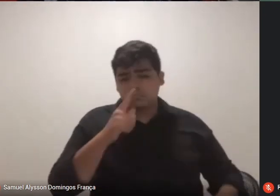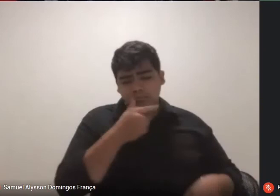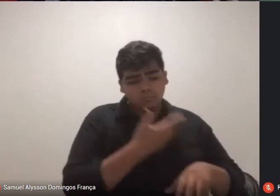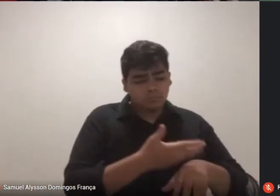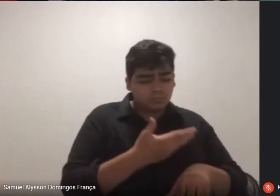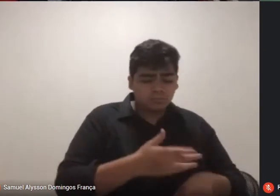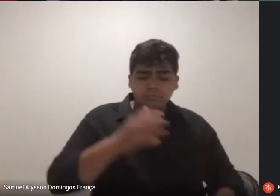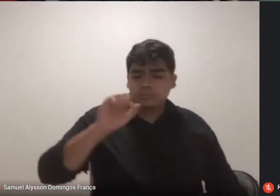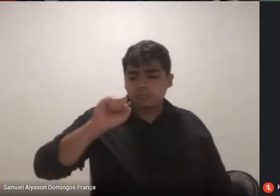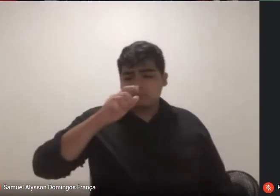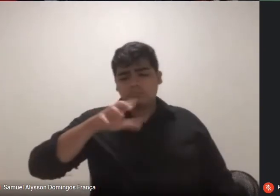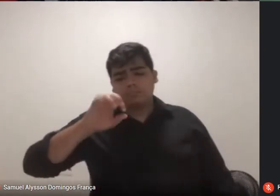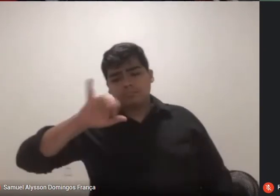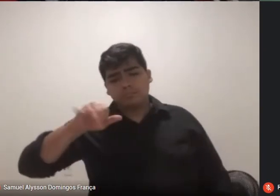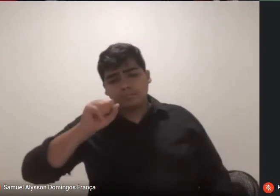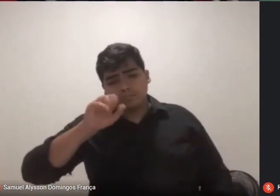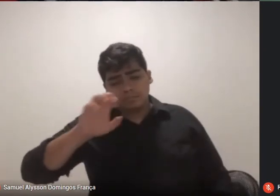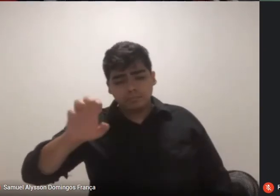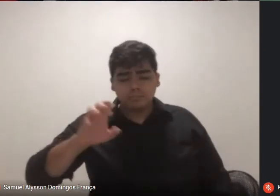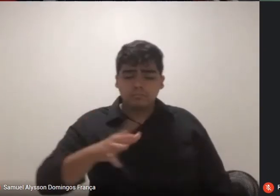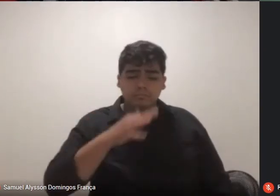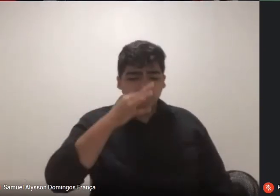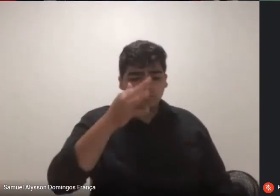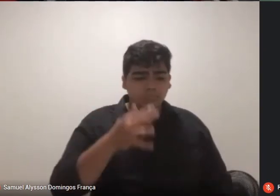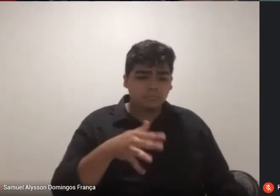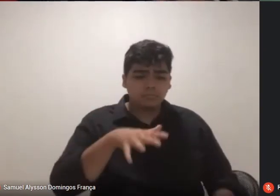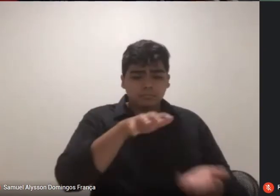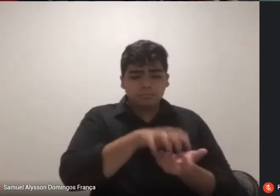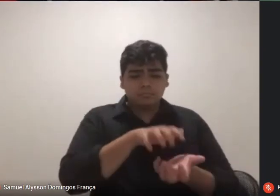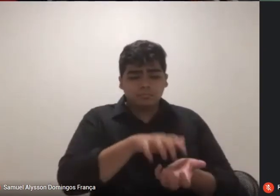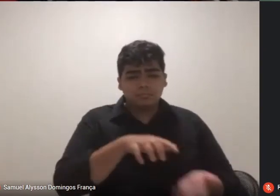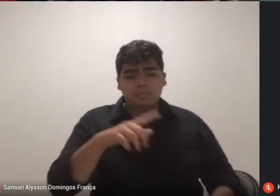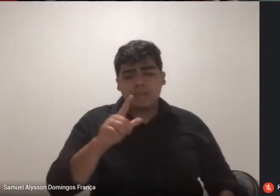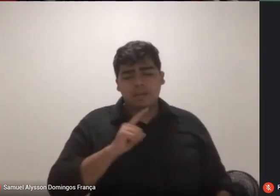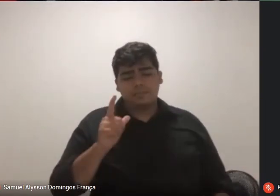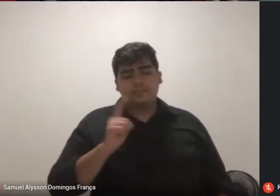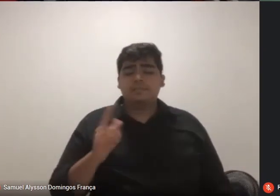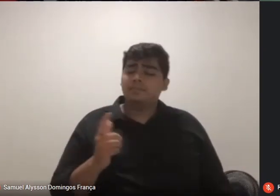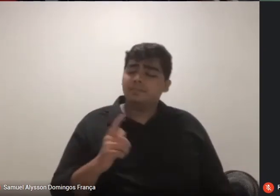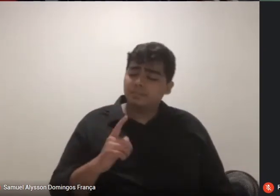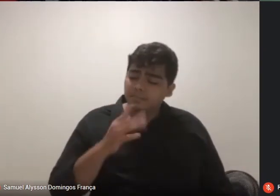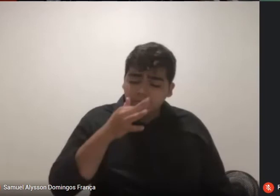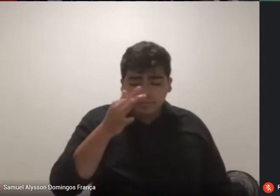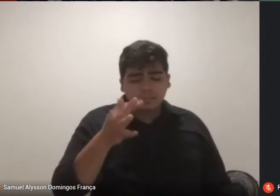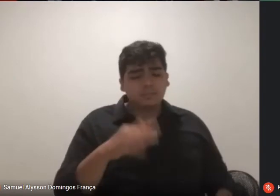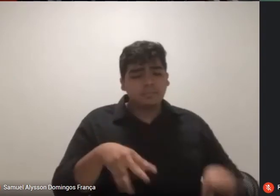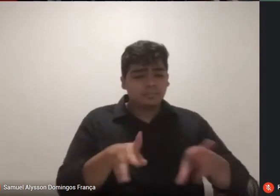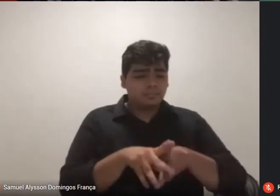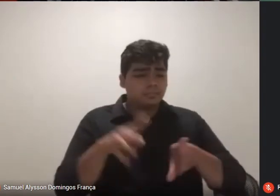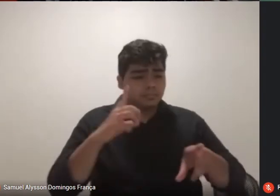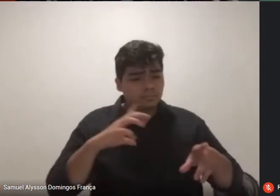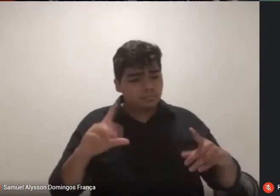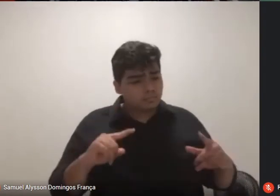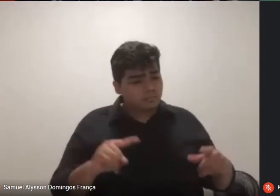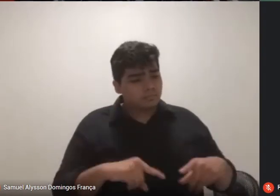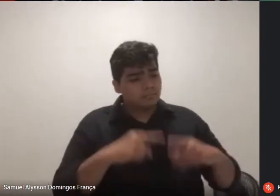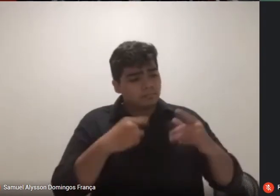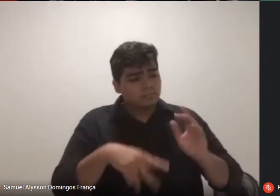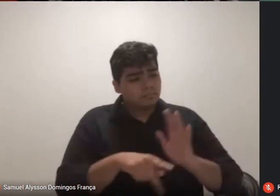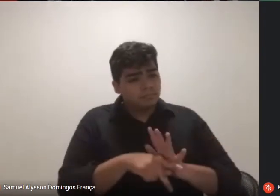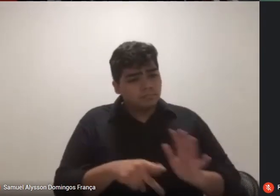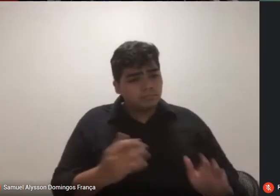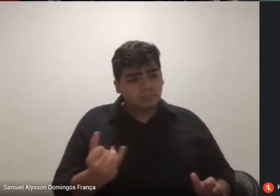Então, Flores, em Pernambuco, é muito próximo. Nós temos muitos alunos de Flores e ele faz também atende as demandas de Flores,